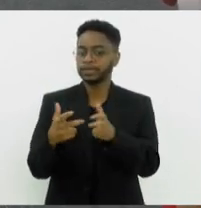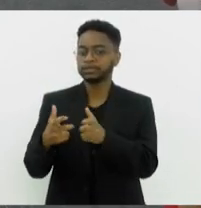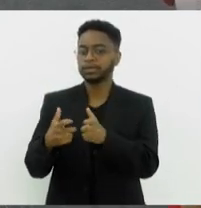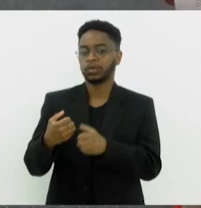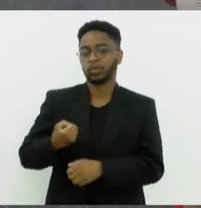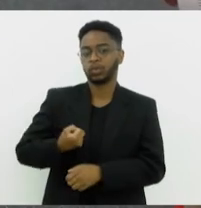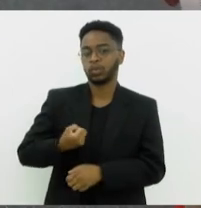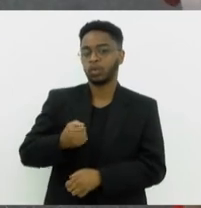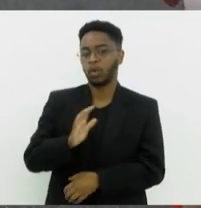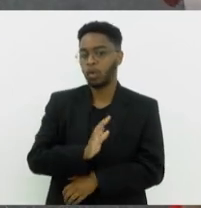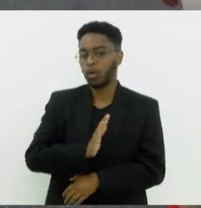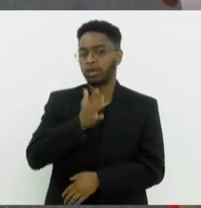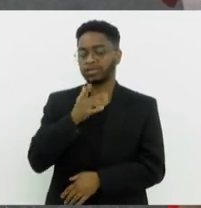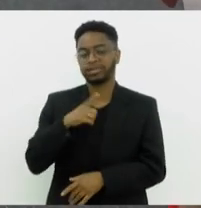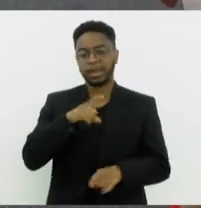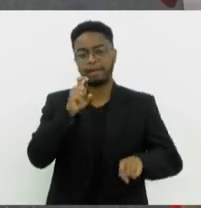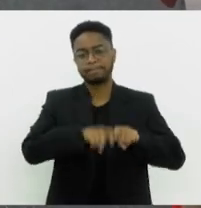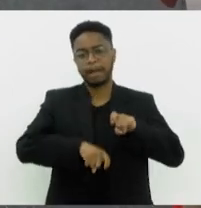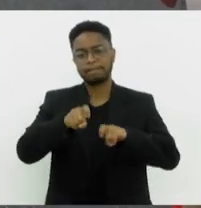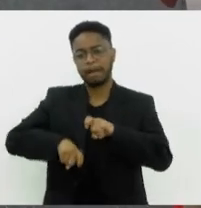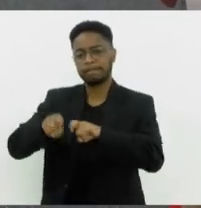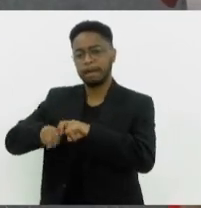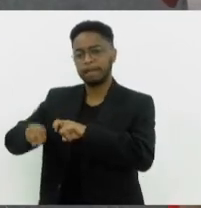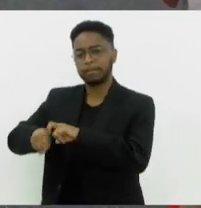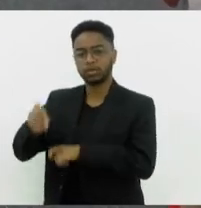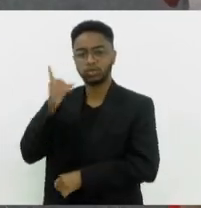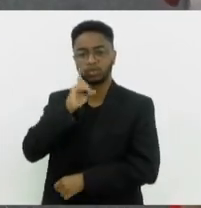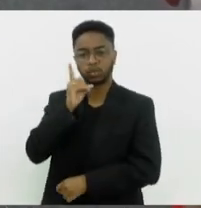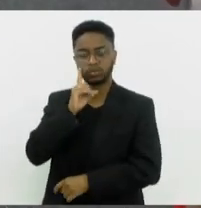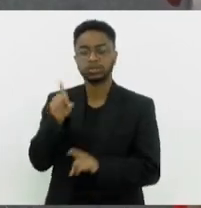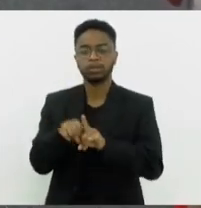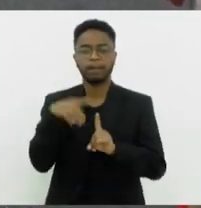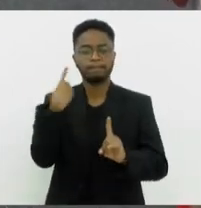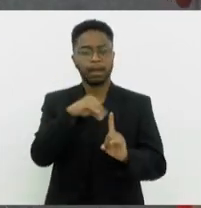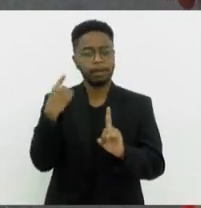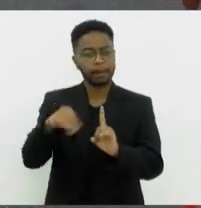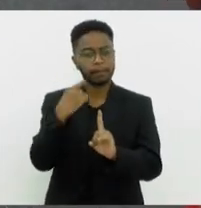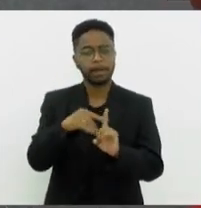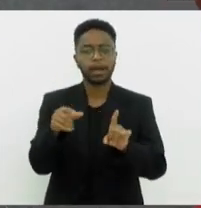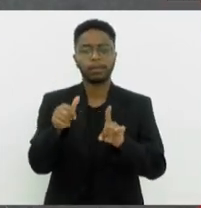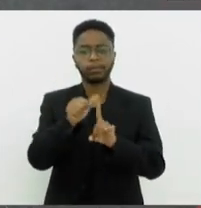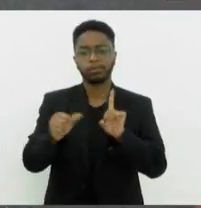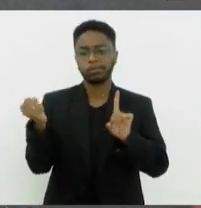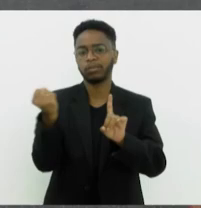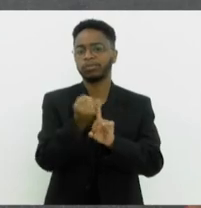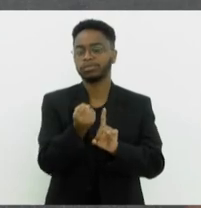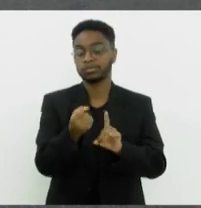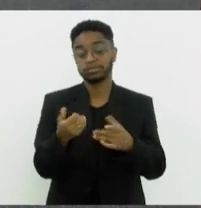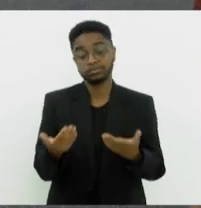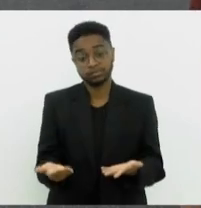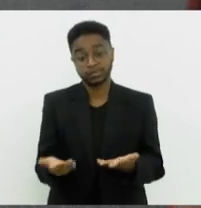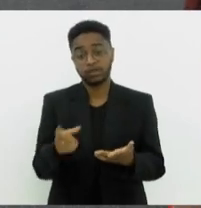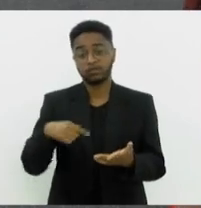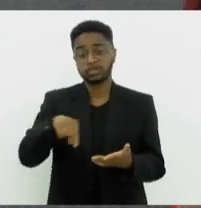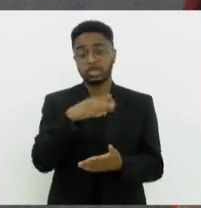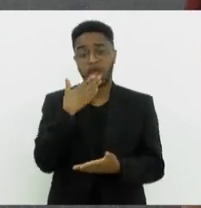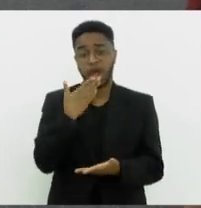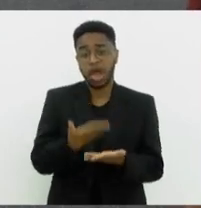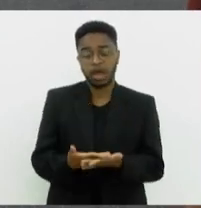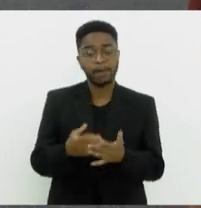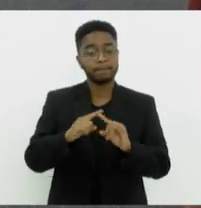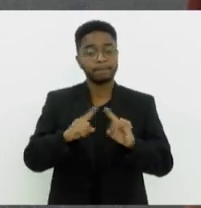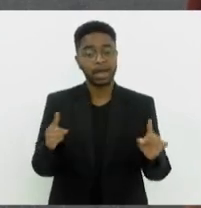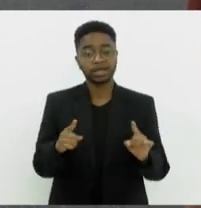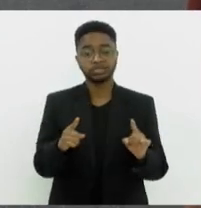horríveis. Quantos estupros por dia? Quantos espancamentos? Quantos feminicídios? Aí todo mundo se espanta, mas não